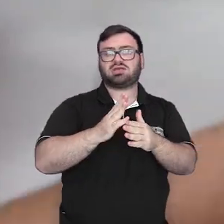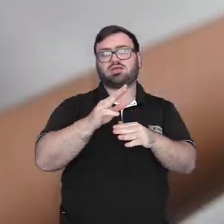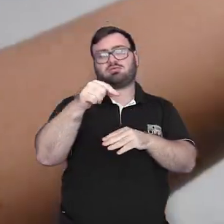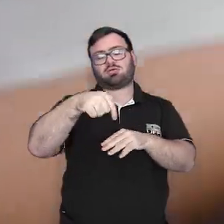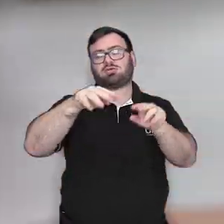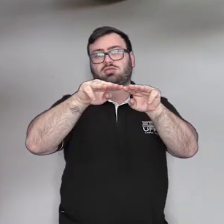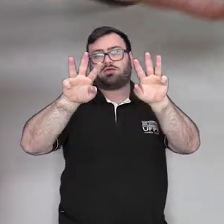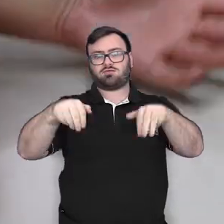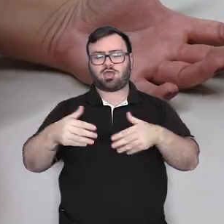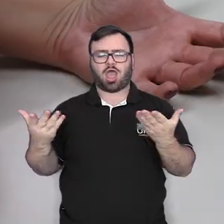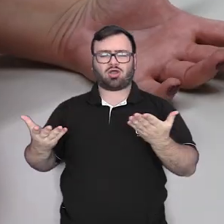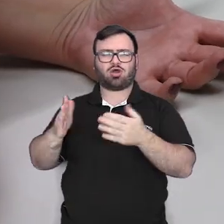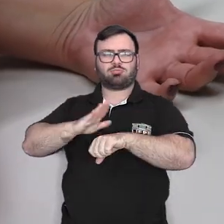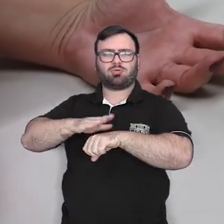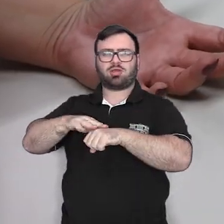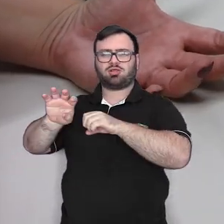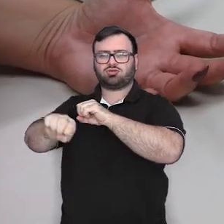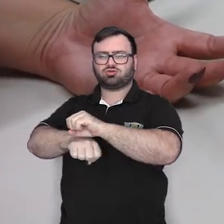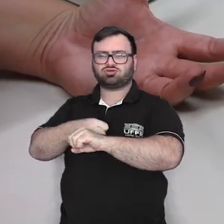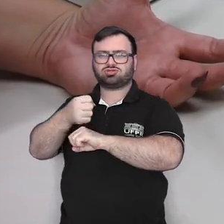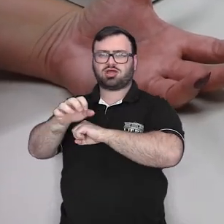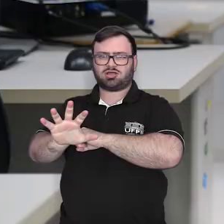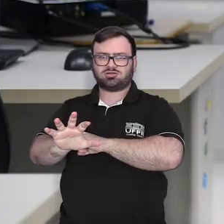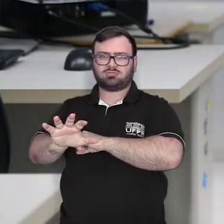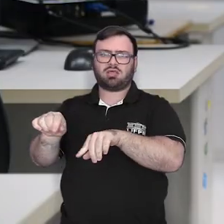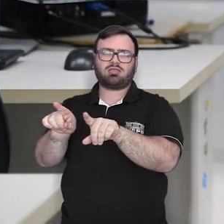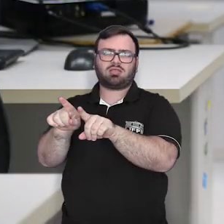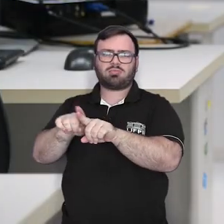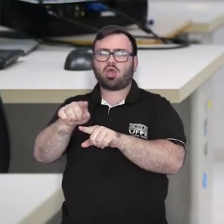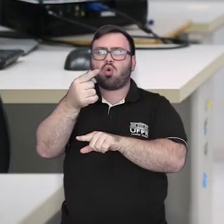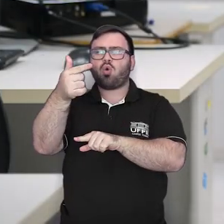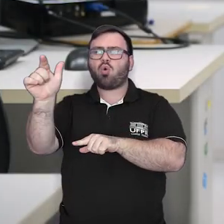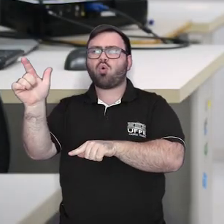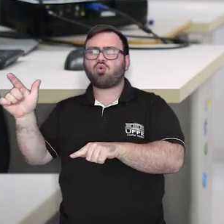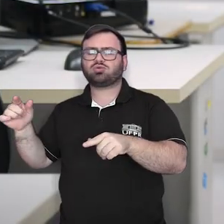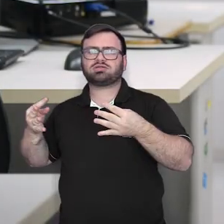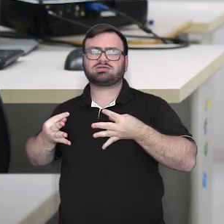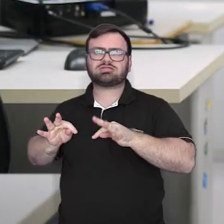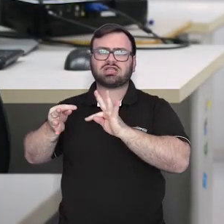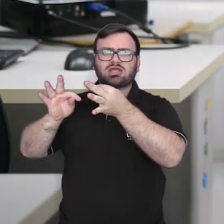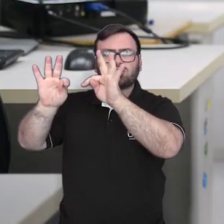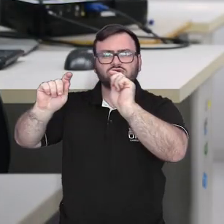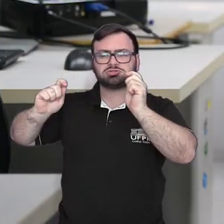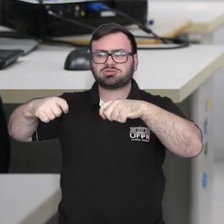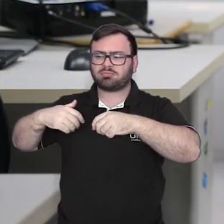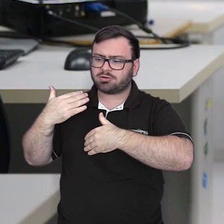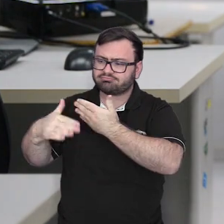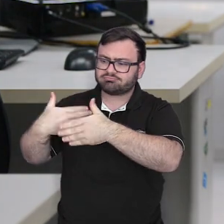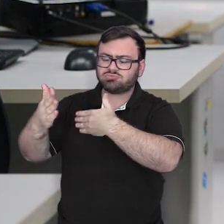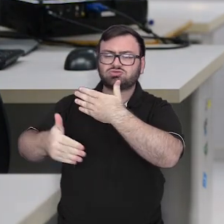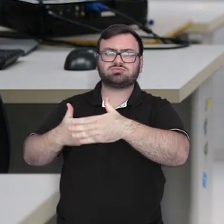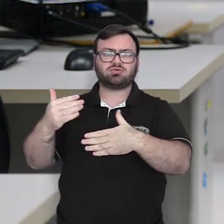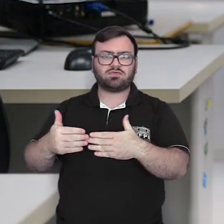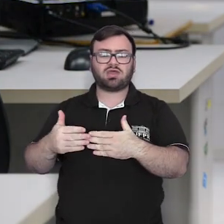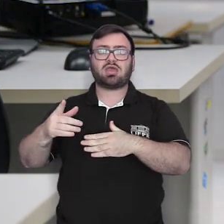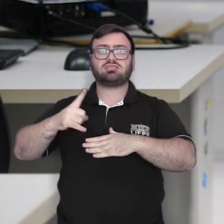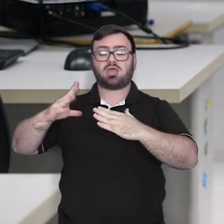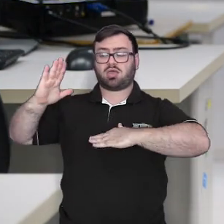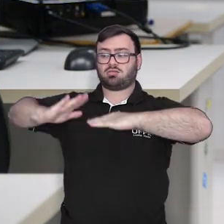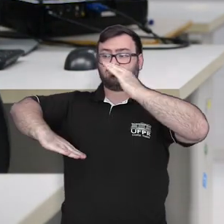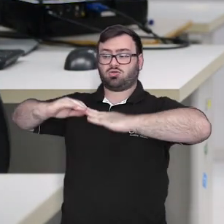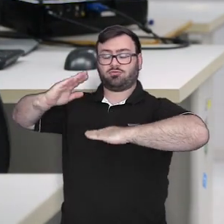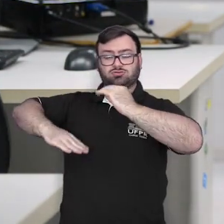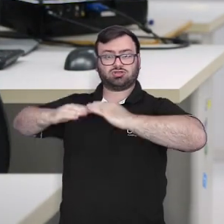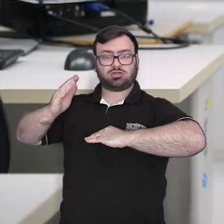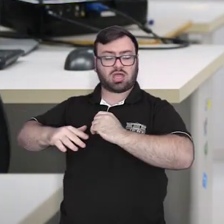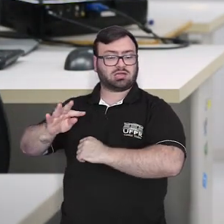de chat GPT, Bard e outras tecnologias que podem revolucionar o mercado de trabalho, a formação de